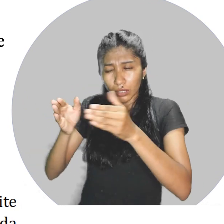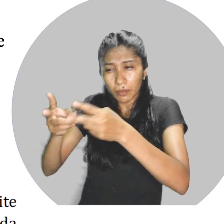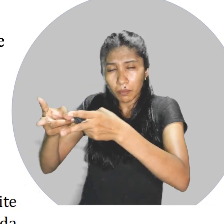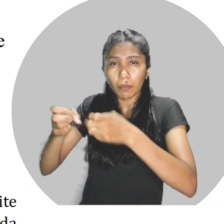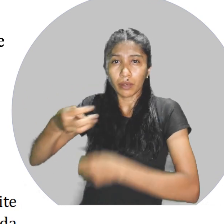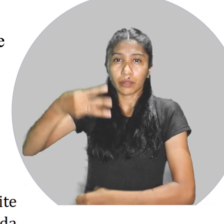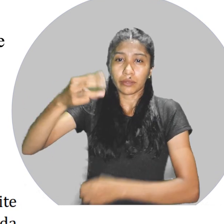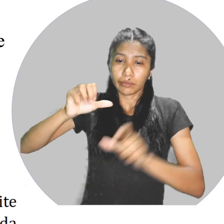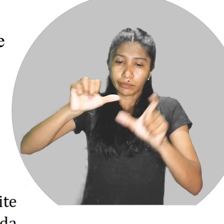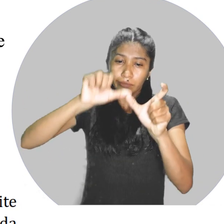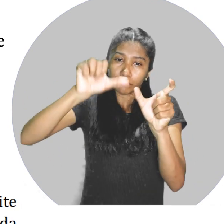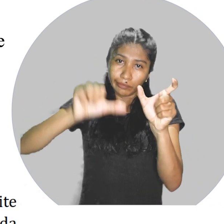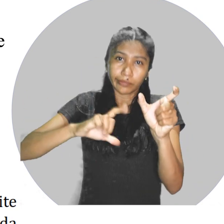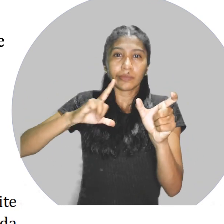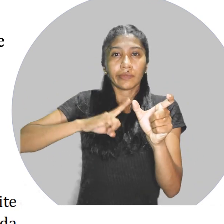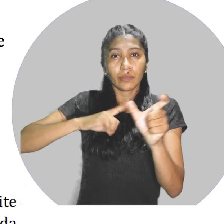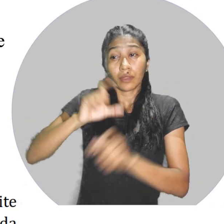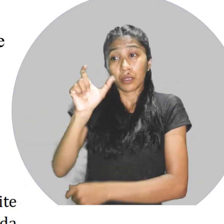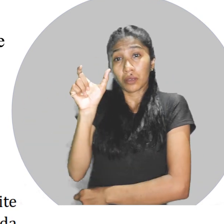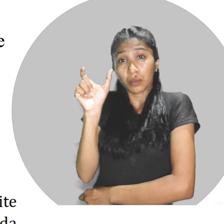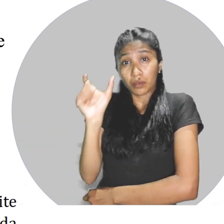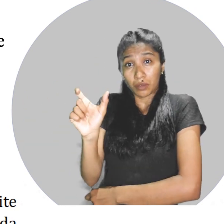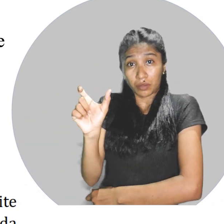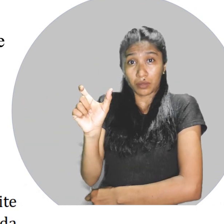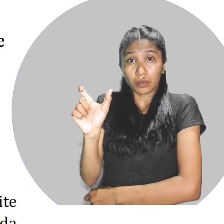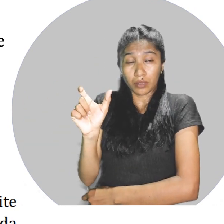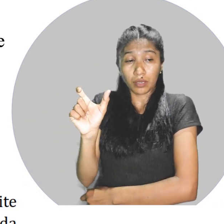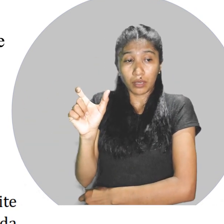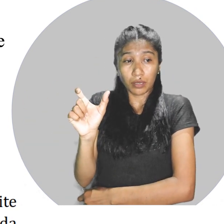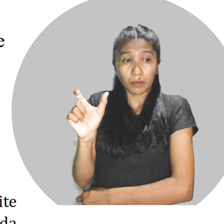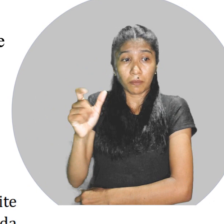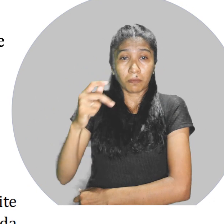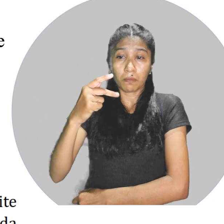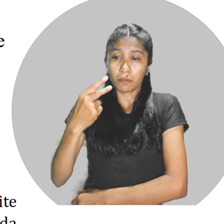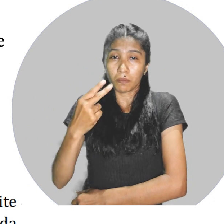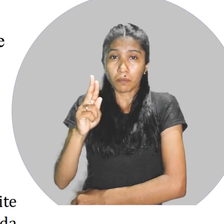terceira declinação, como é o caso da palavra pupis.